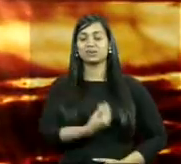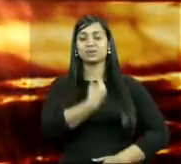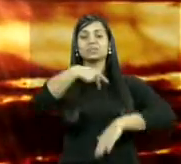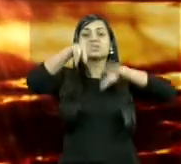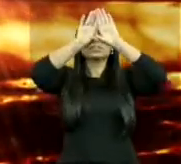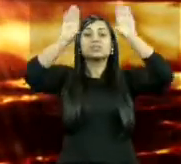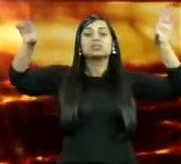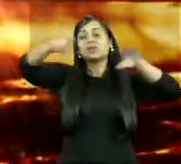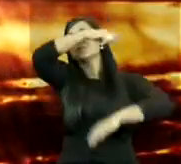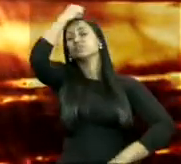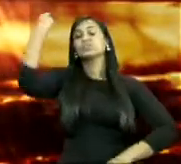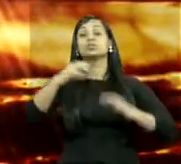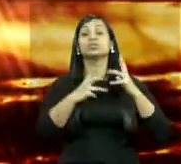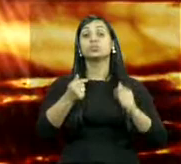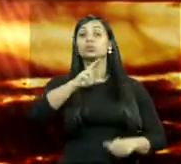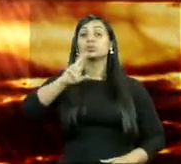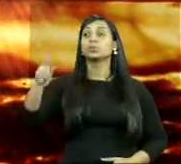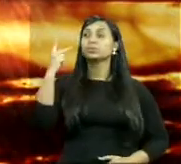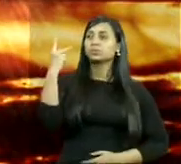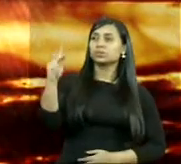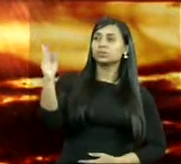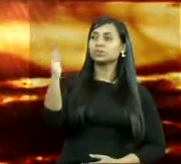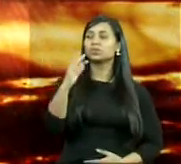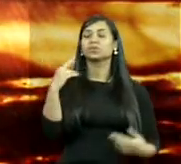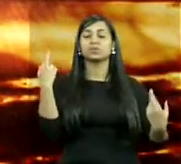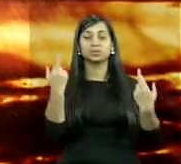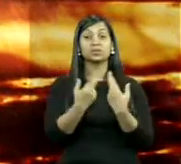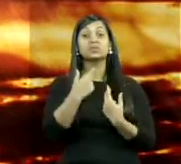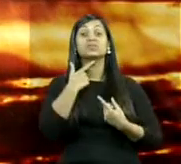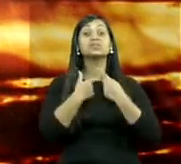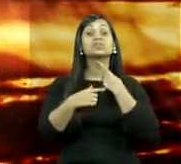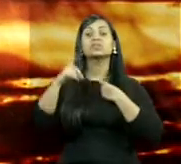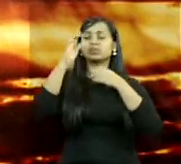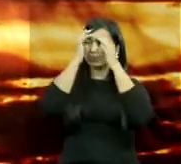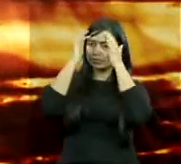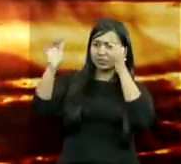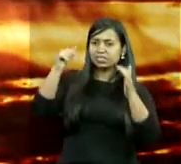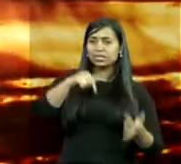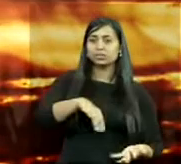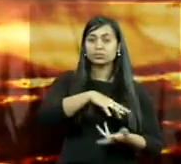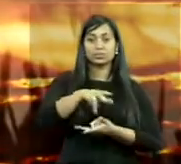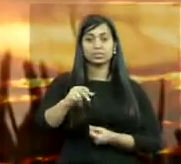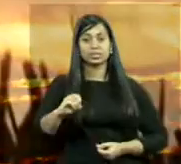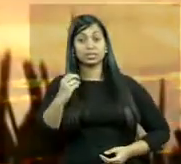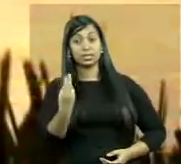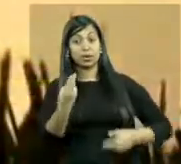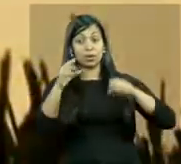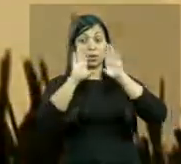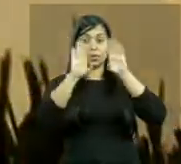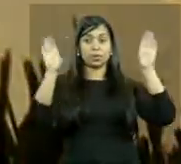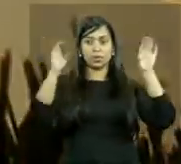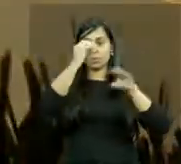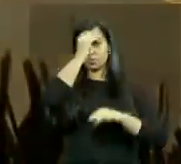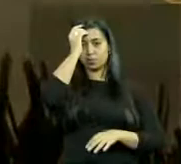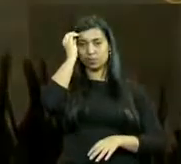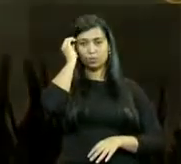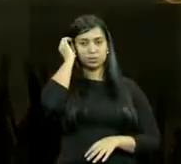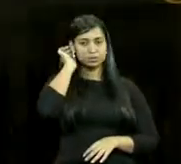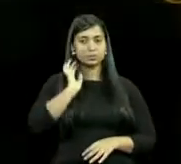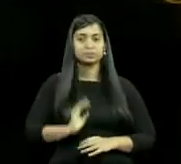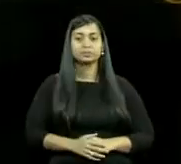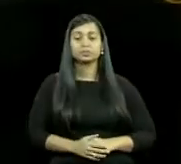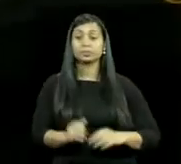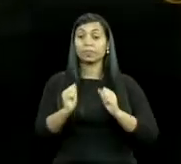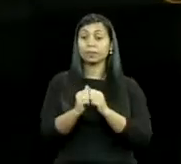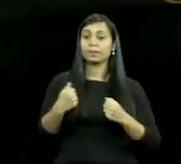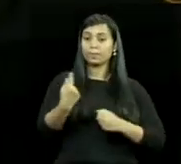que estais nos céus, santificado seja o vosso nome. Venha a nós o vosso reino, seja feita a vossa vontade, assim na terra